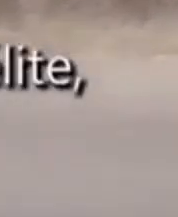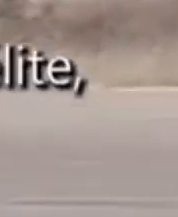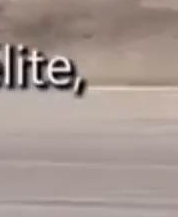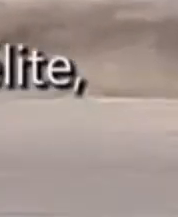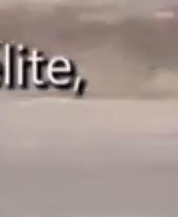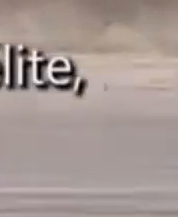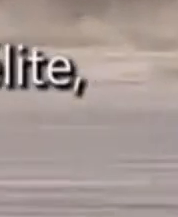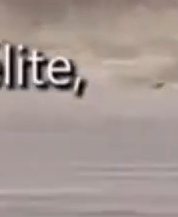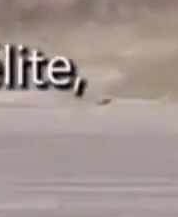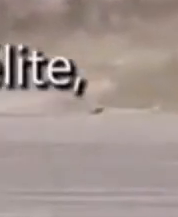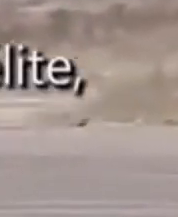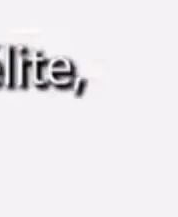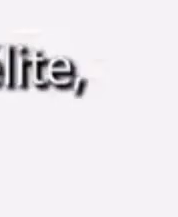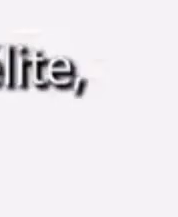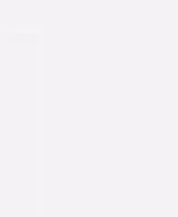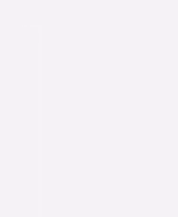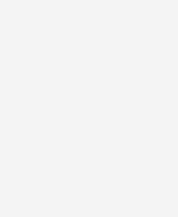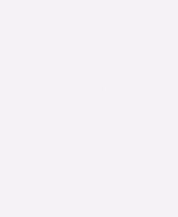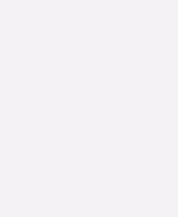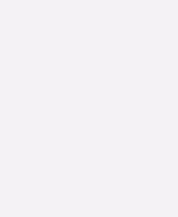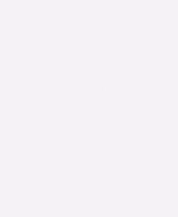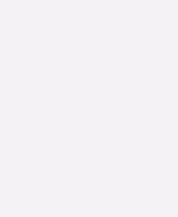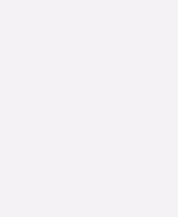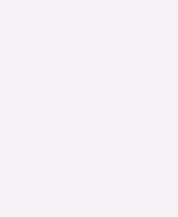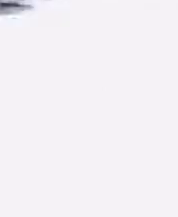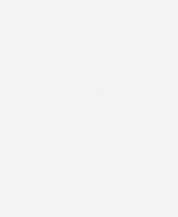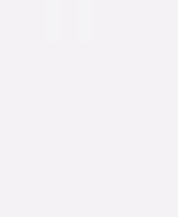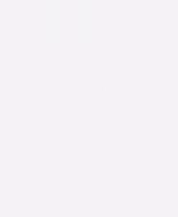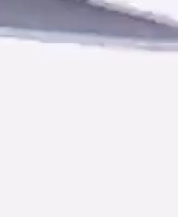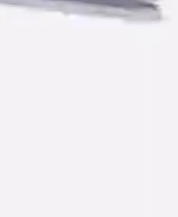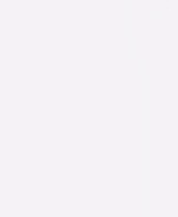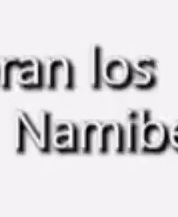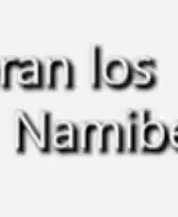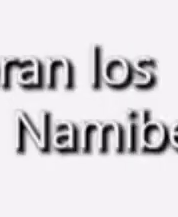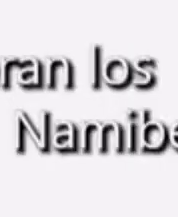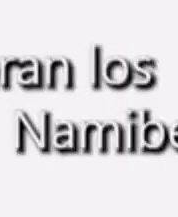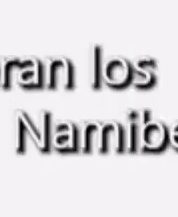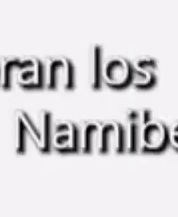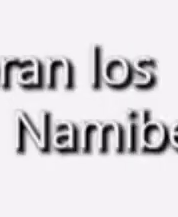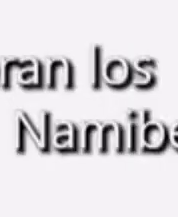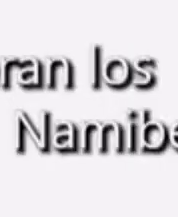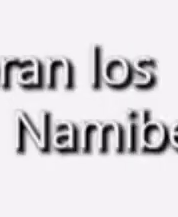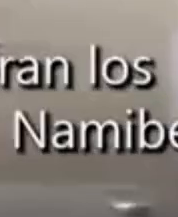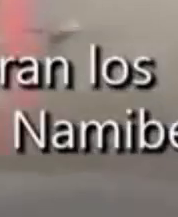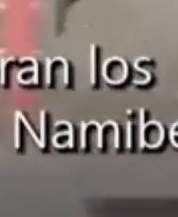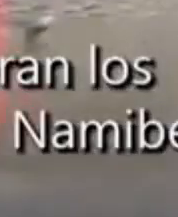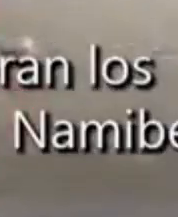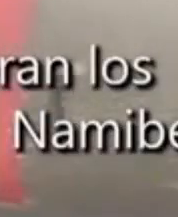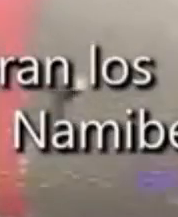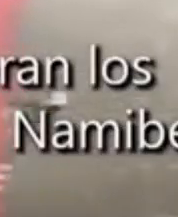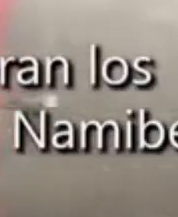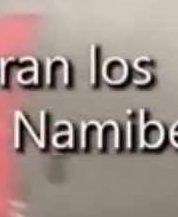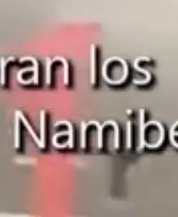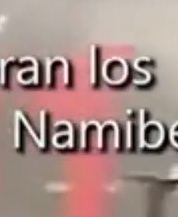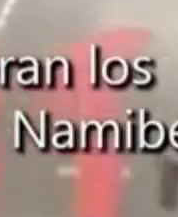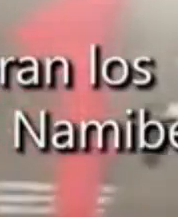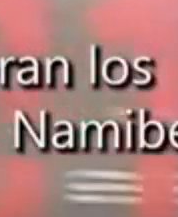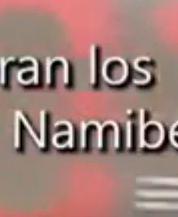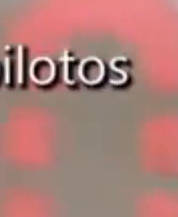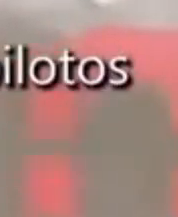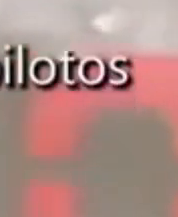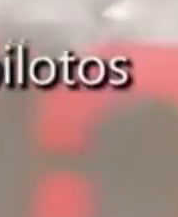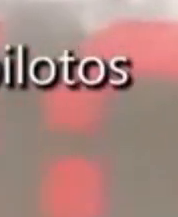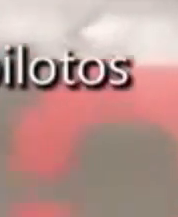recebemos aviação de top, na altura, que eram os MiG-23. Mas já tínhamos os Su-22, que eram os bombardeiros que estavam